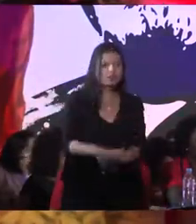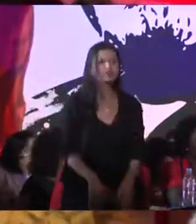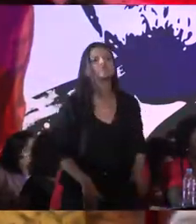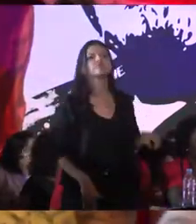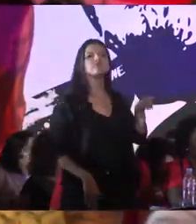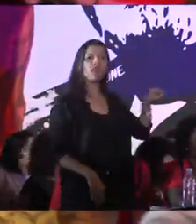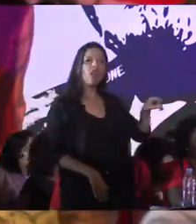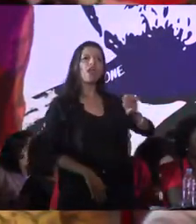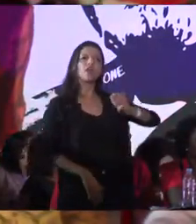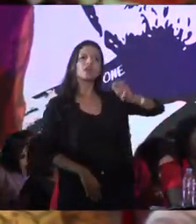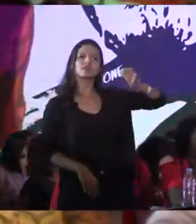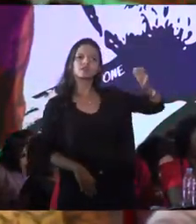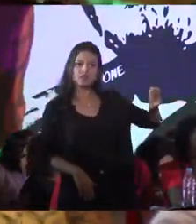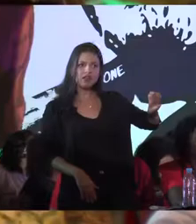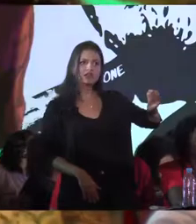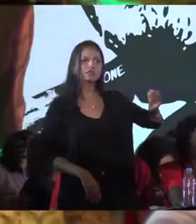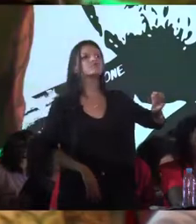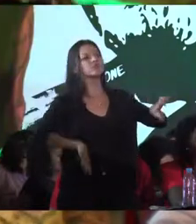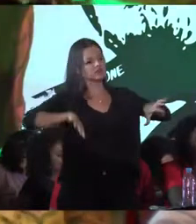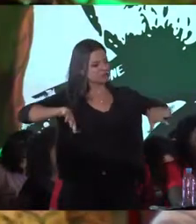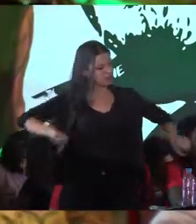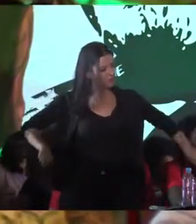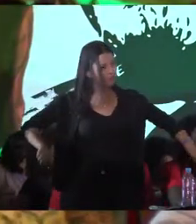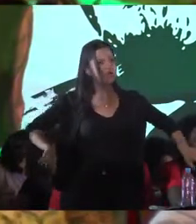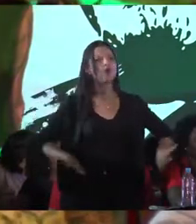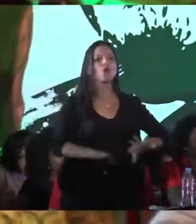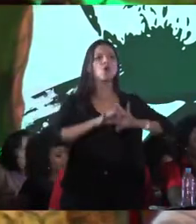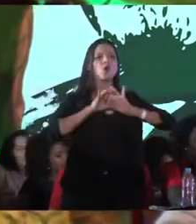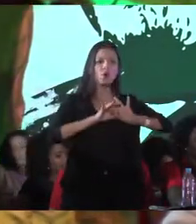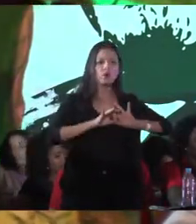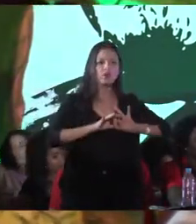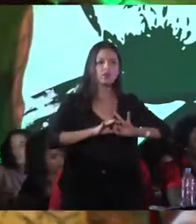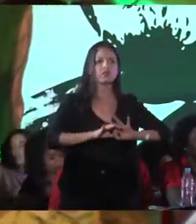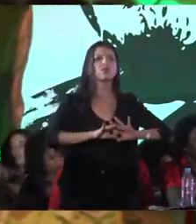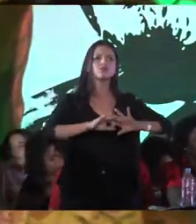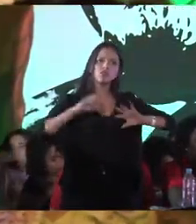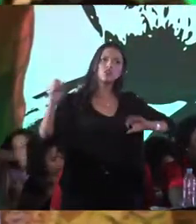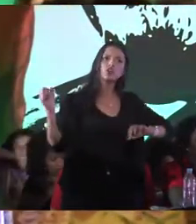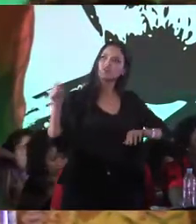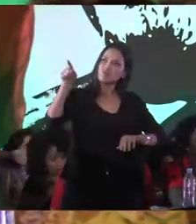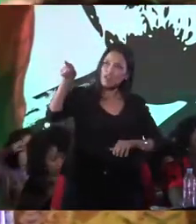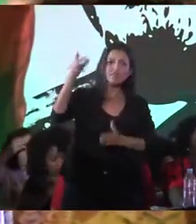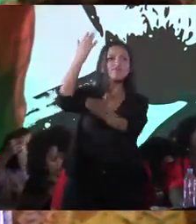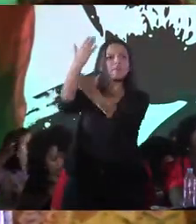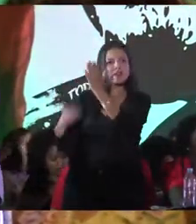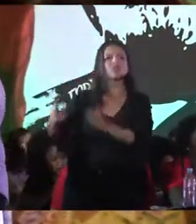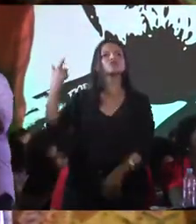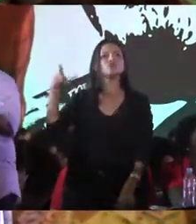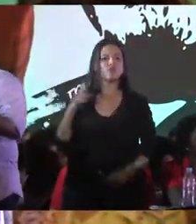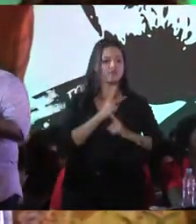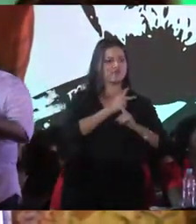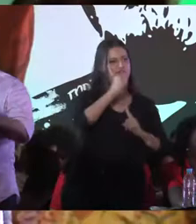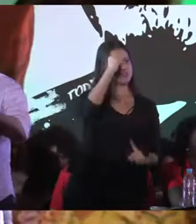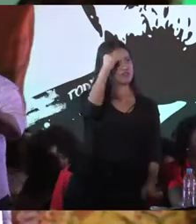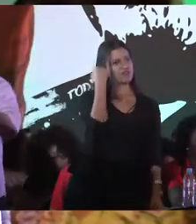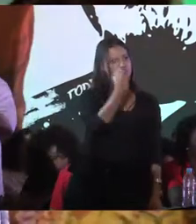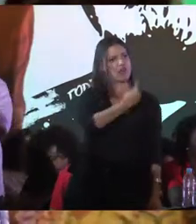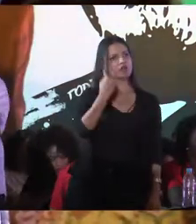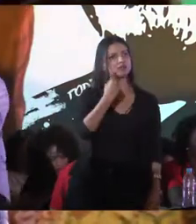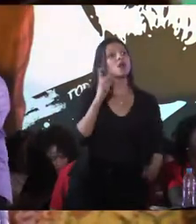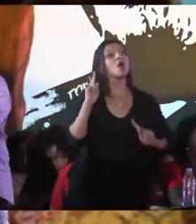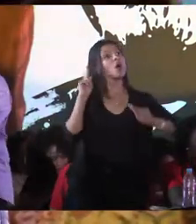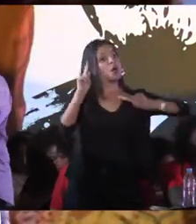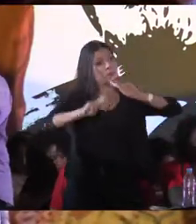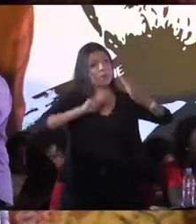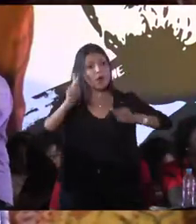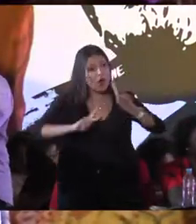esquerda unida, de braços dados, nós vamos empreender uma nova derrota, porque o nosso povo não